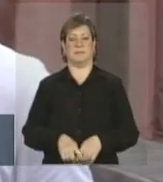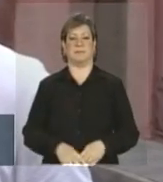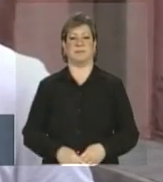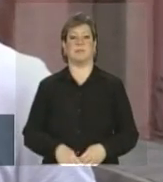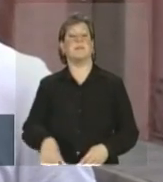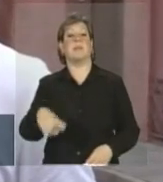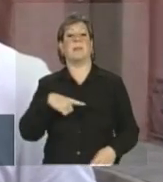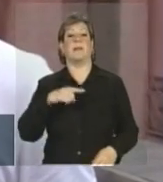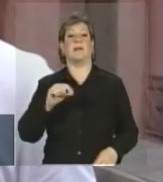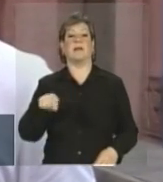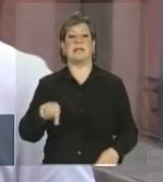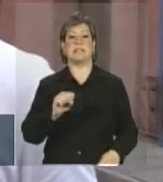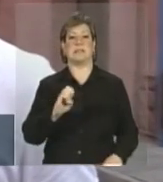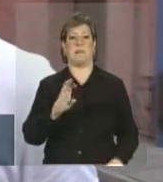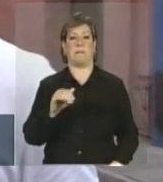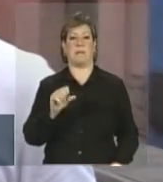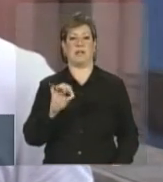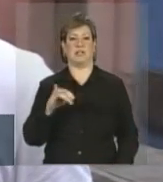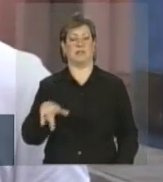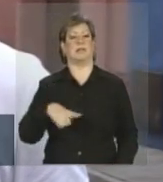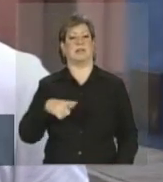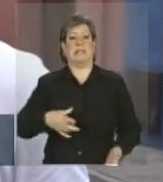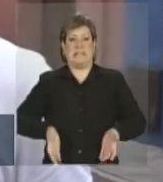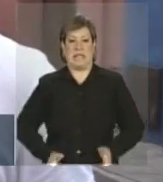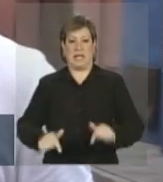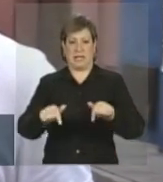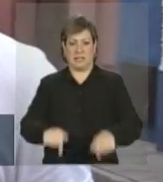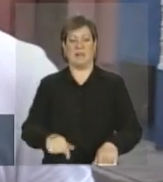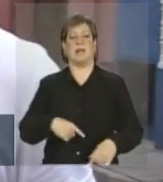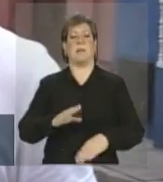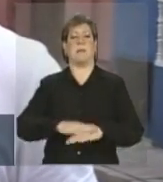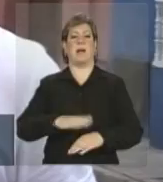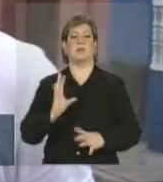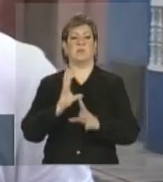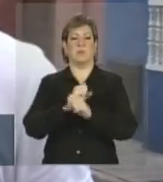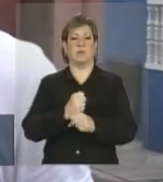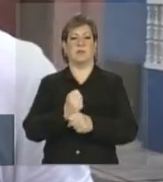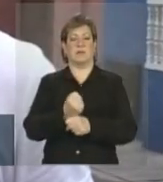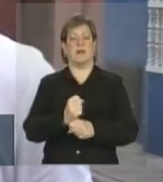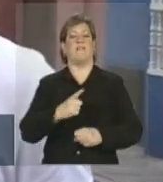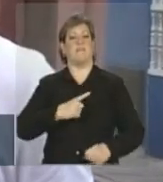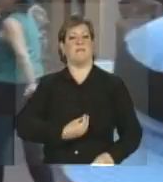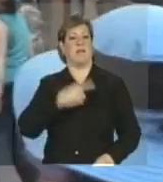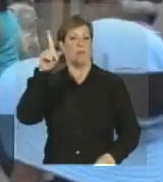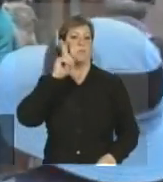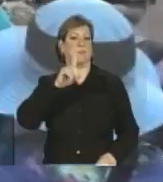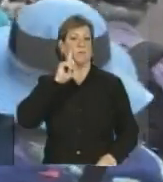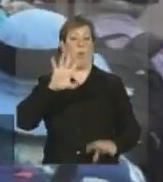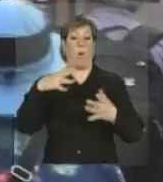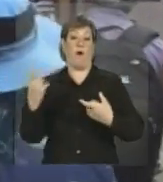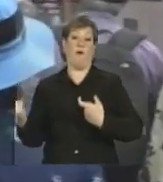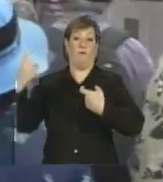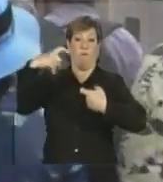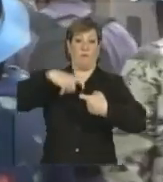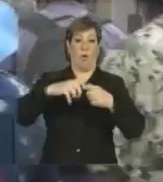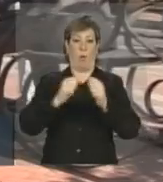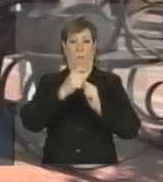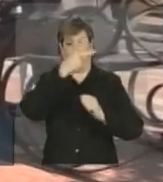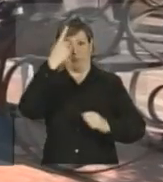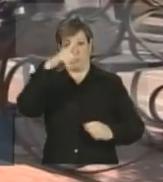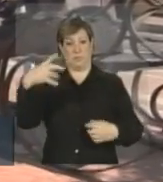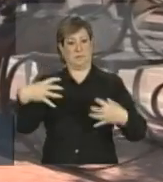Sebastian nasceu em Cartagena e há mais de uma década vive nos Estados Unidos como empresário. Ao voltar com os amigos estrangeiros, se